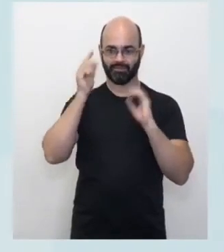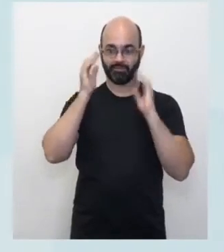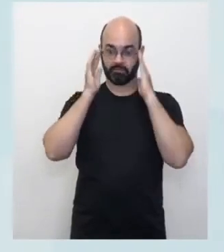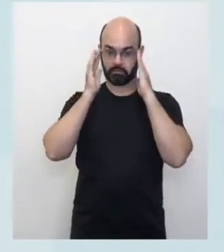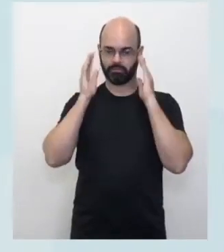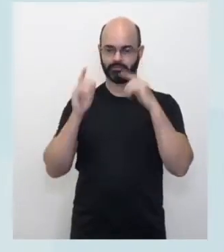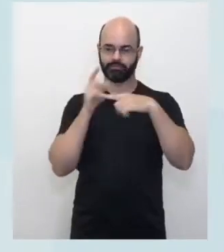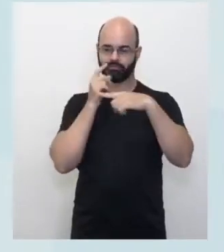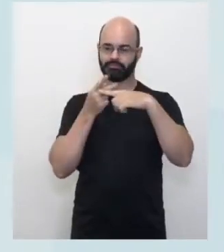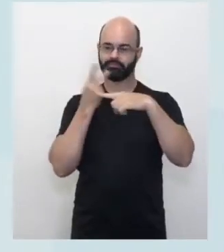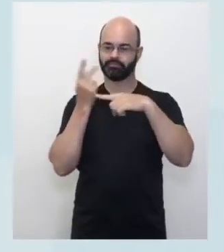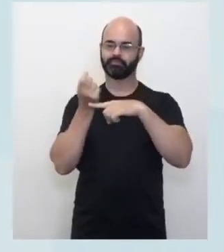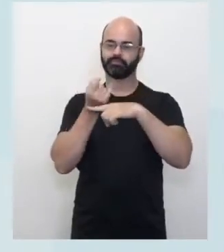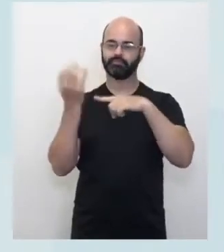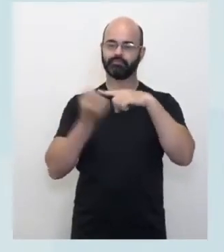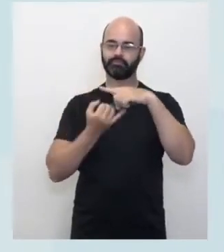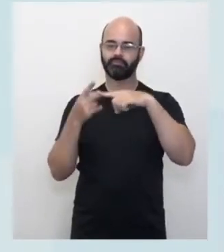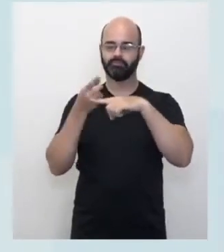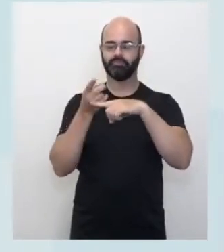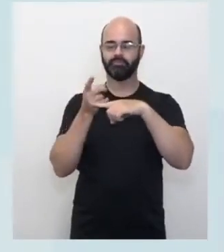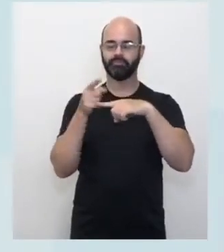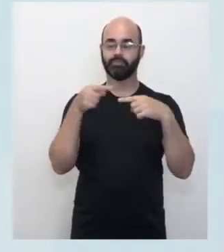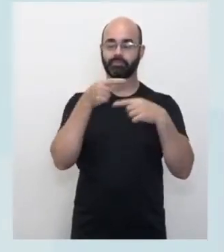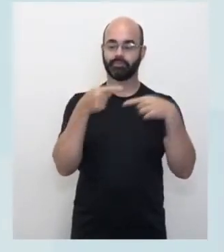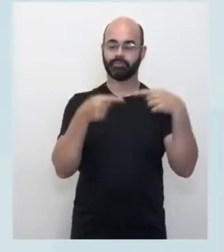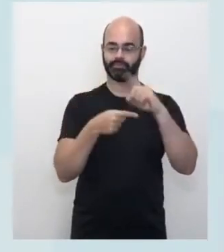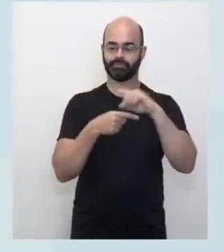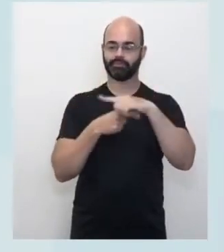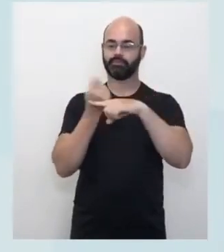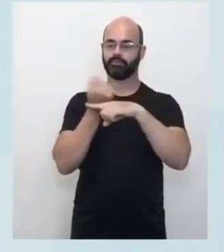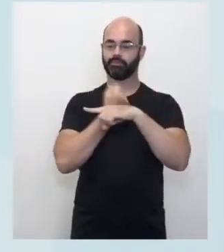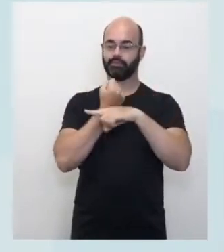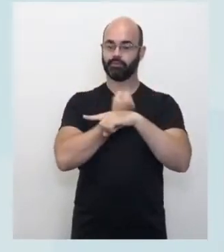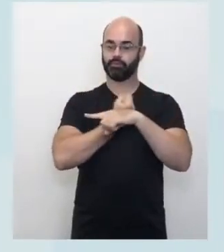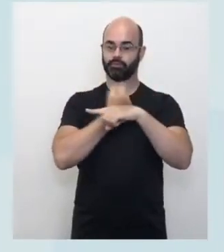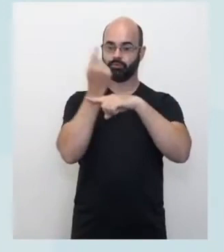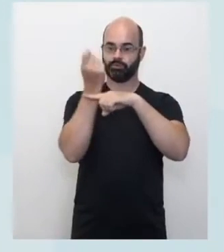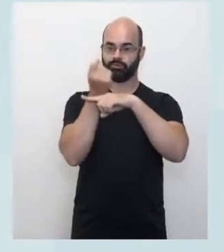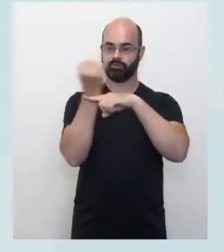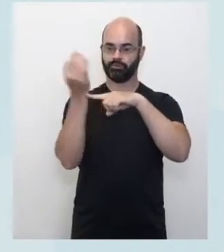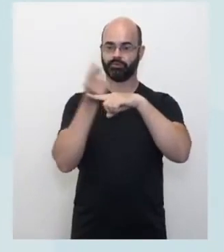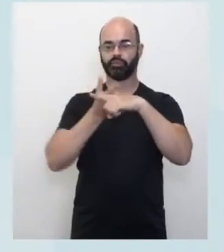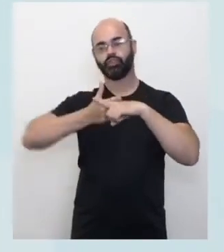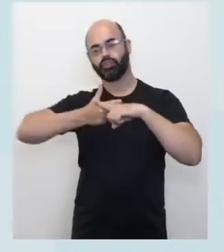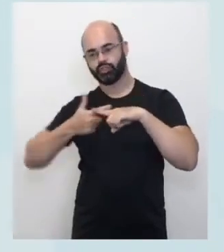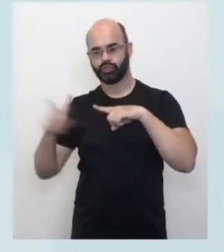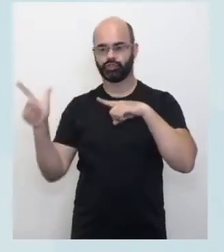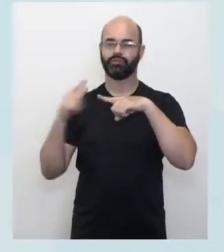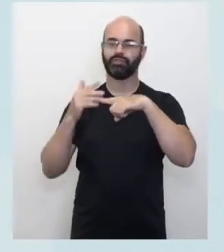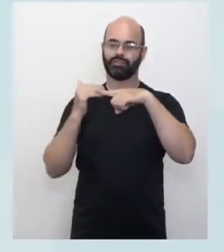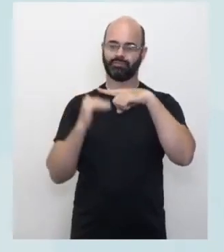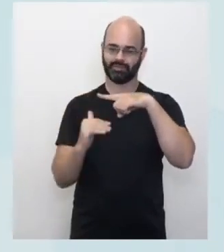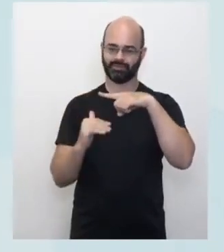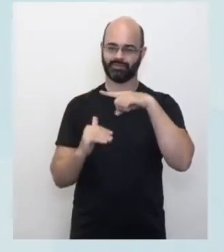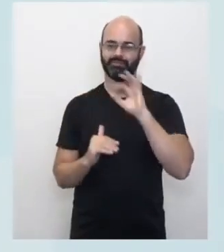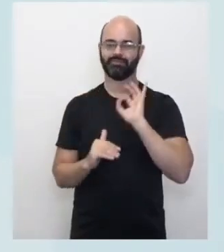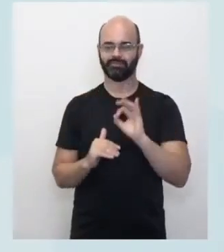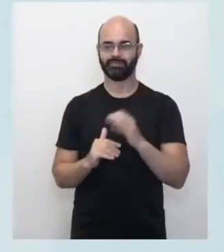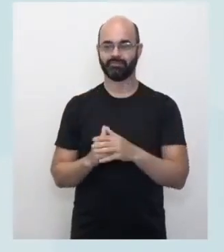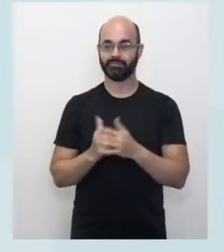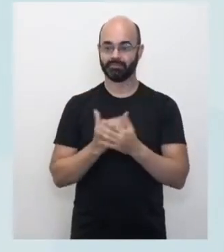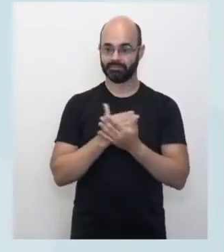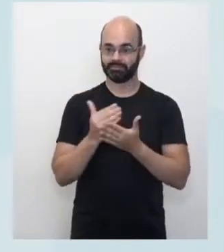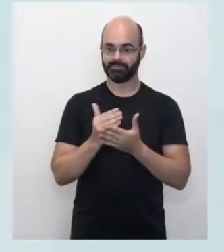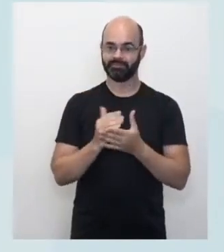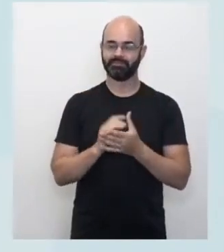gente chama de razão, a gente vai pegar o número de cima e vai dividir pelo número de baixo. Isso vai ser a razão, tá bom? Vamos começar